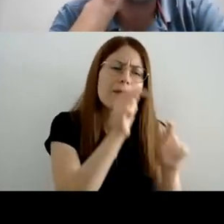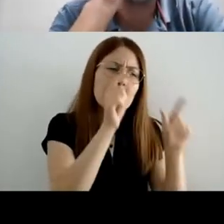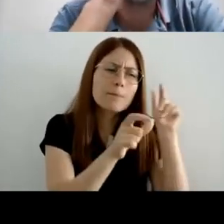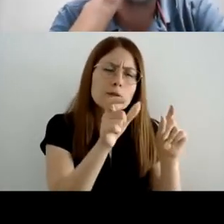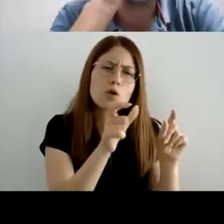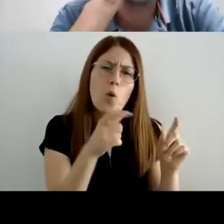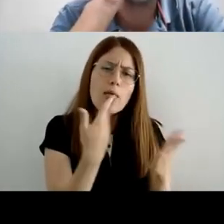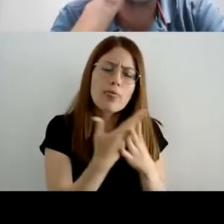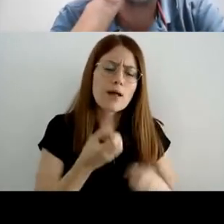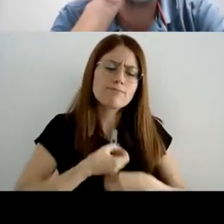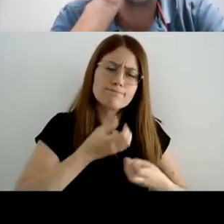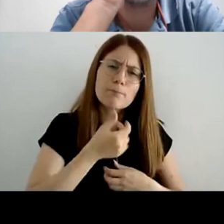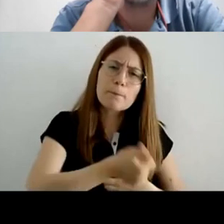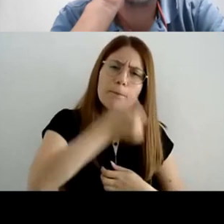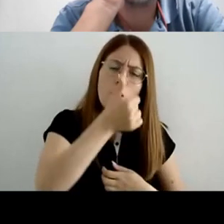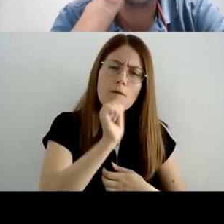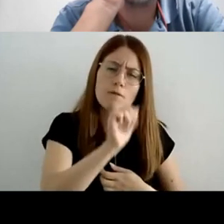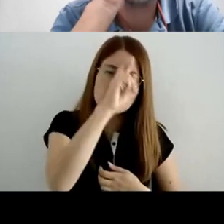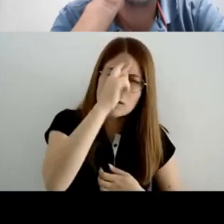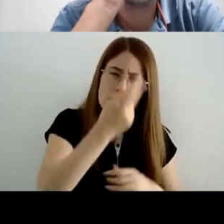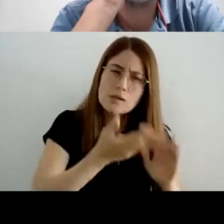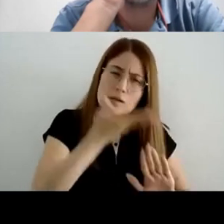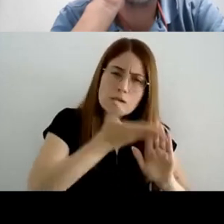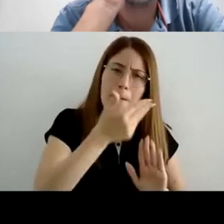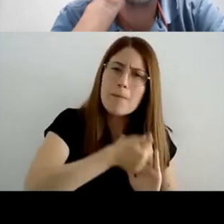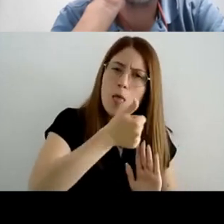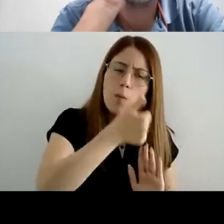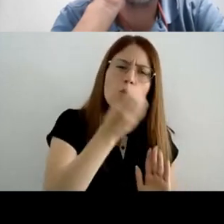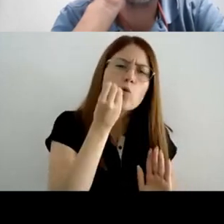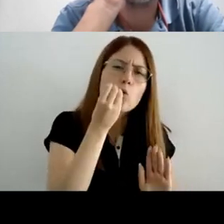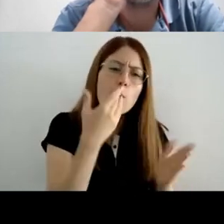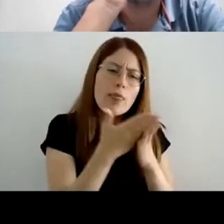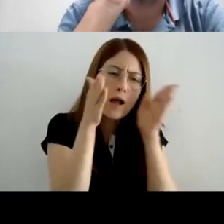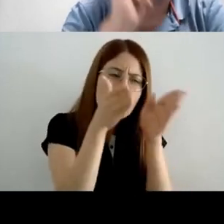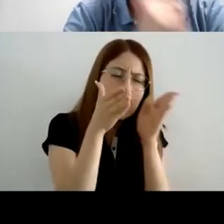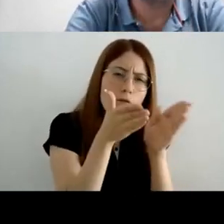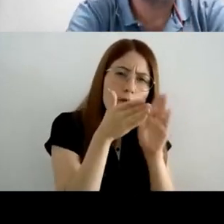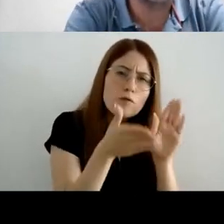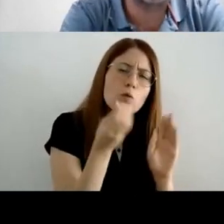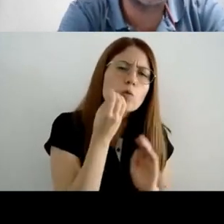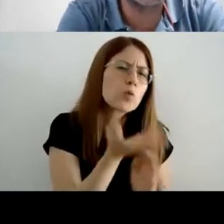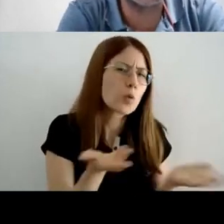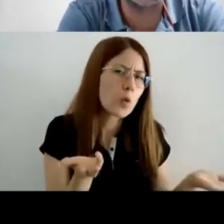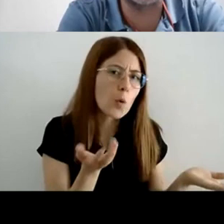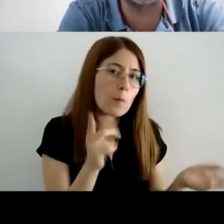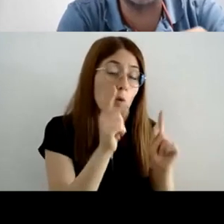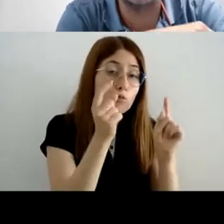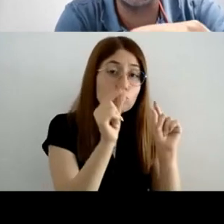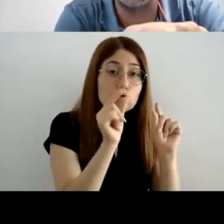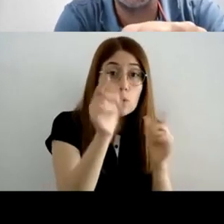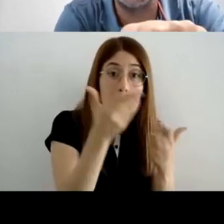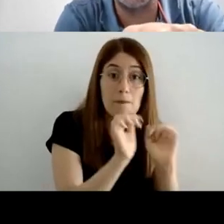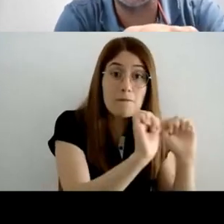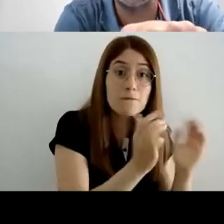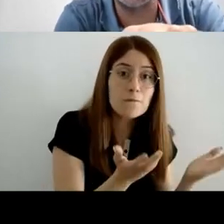continuarem a dar o seu melhor, ou como é que as mantemos com o foco, não é? Um bocadinho o tema da sua apresentação também era esse, é manter o